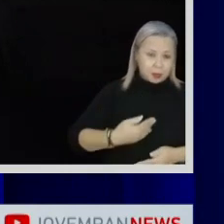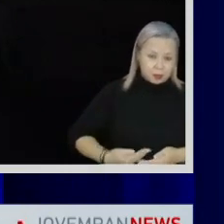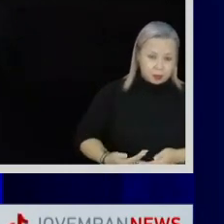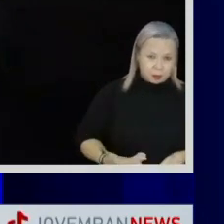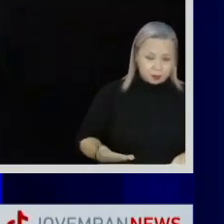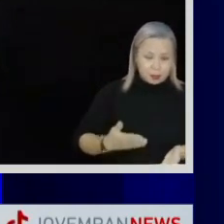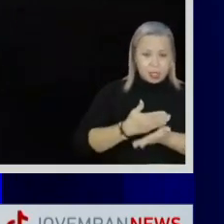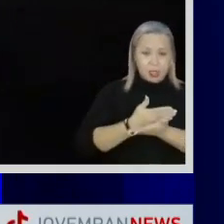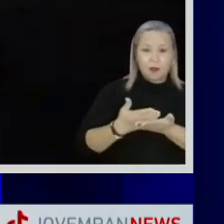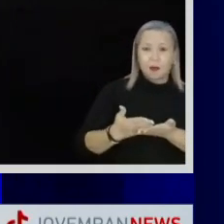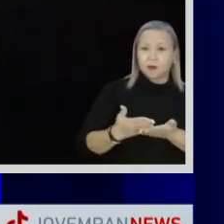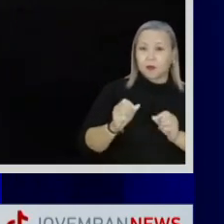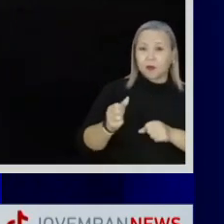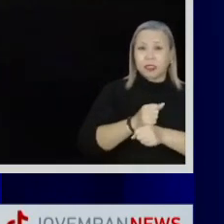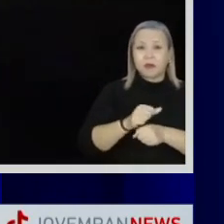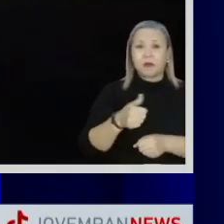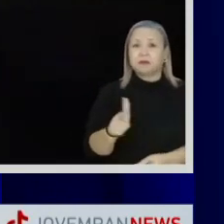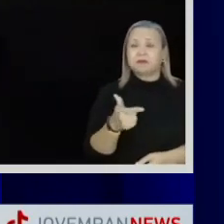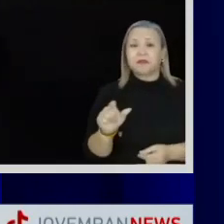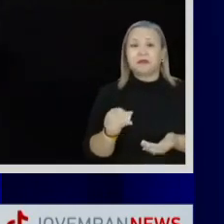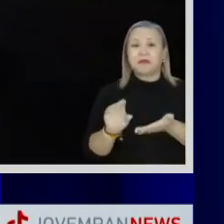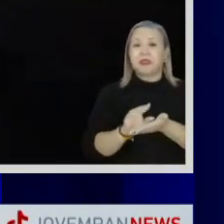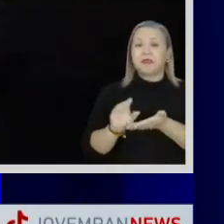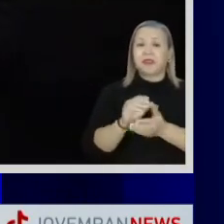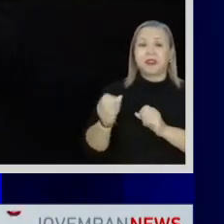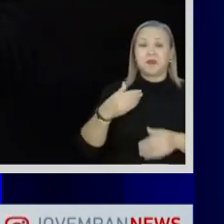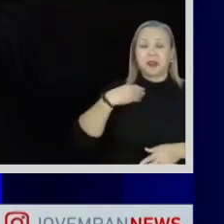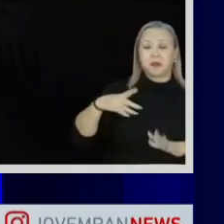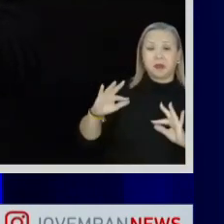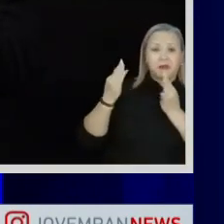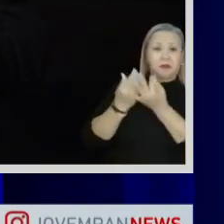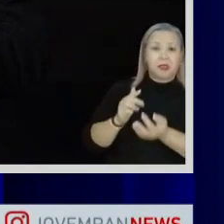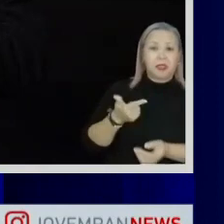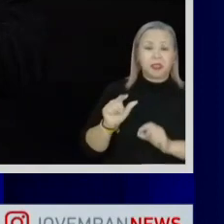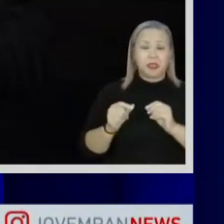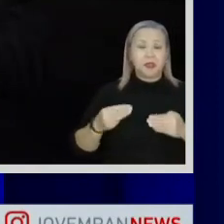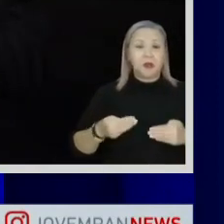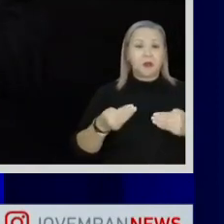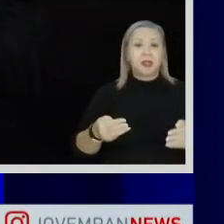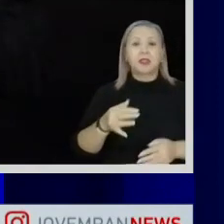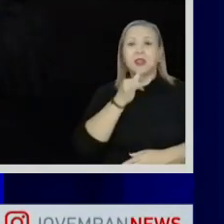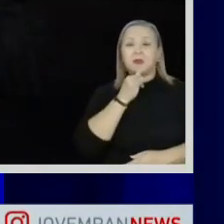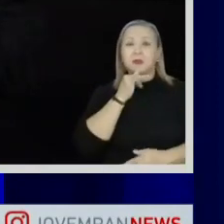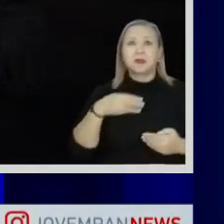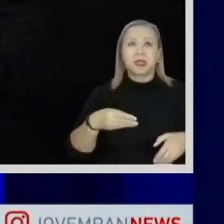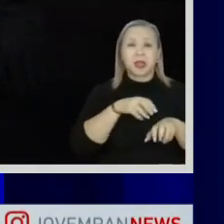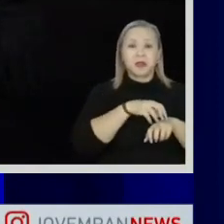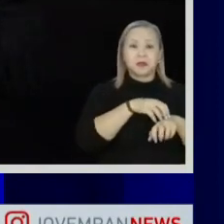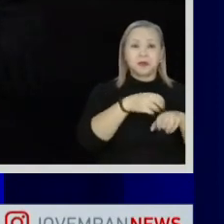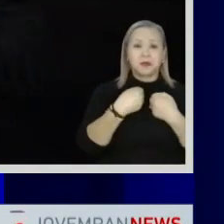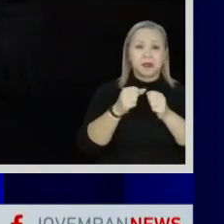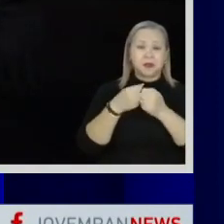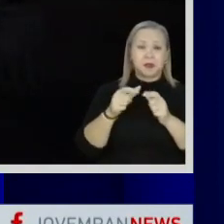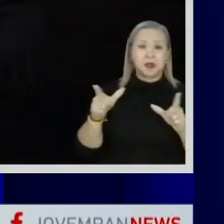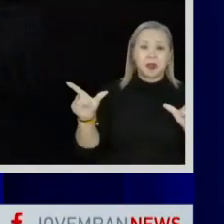questionamos, pessoas, e sim as ideias. As, né? Ações, as ações. Negócio para em pé, se está certo. Agora, quando você vê o